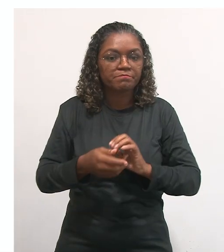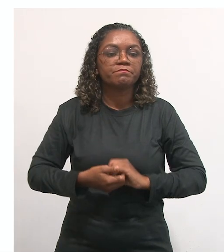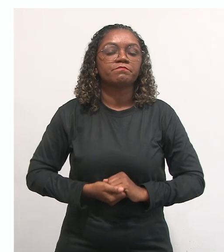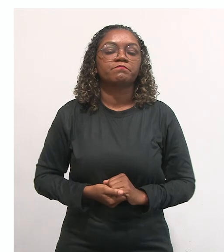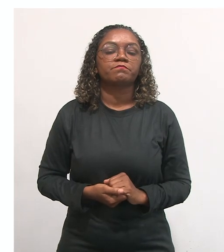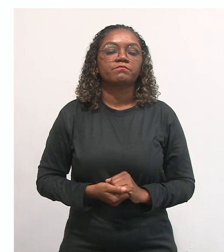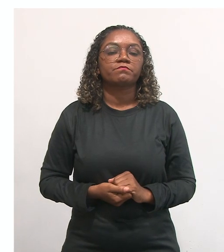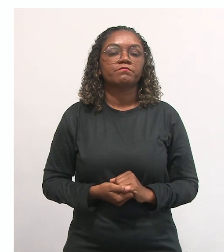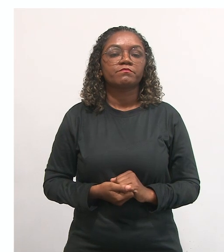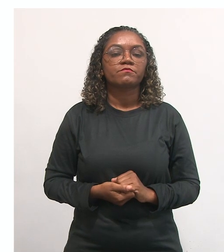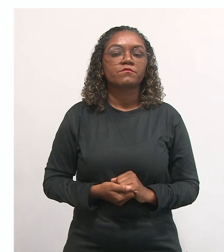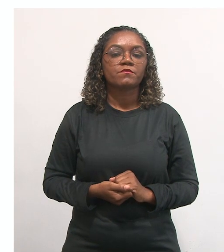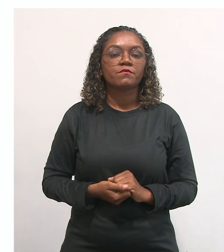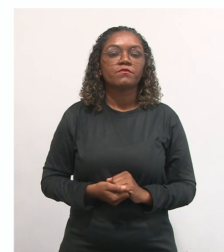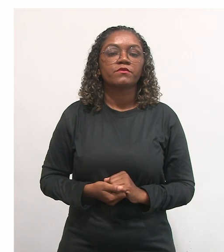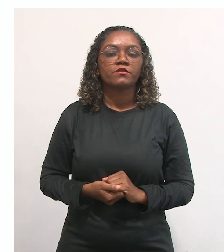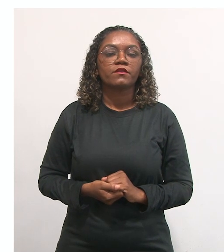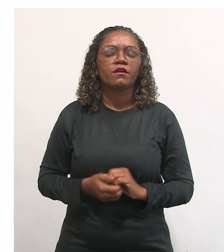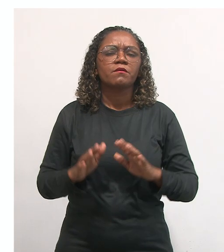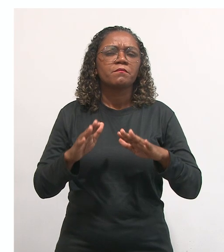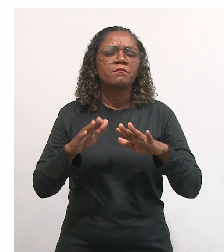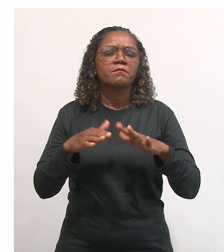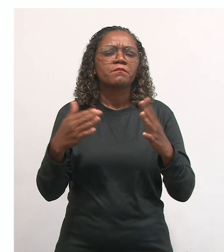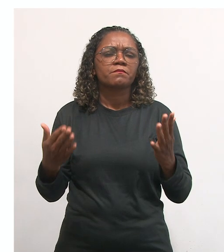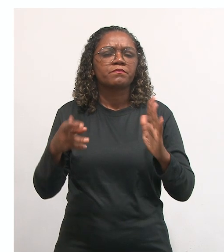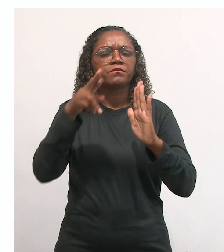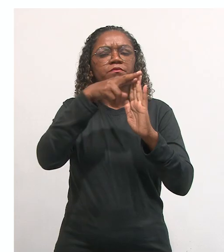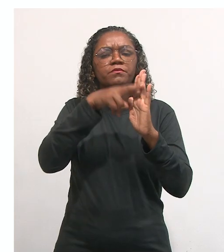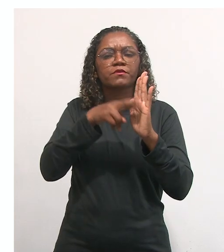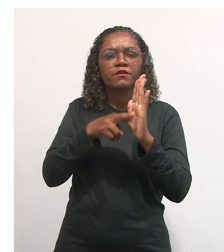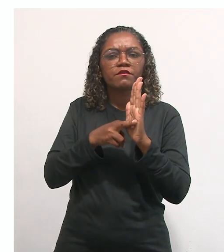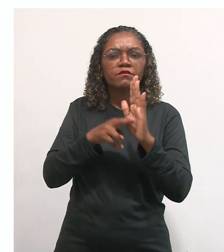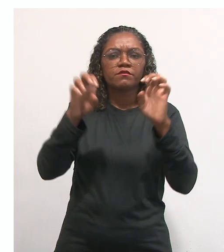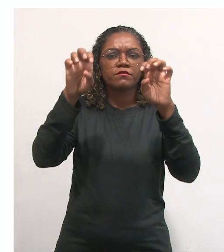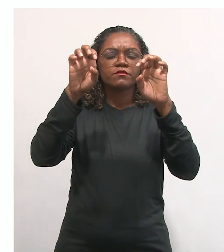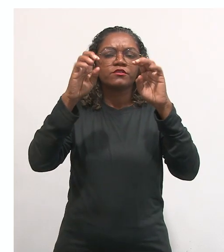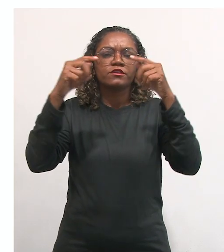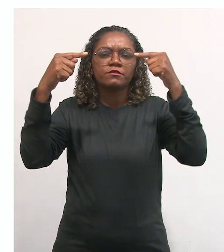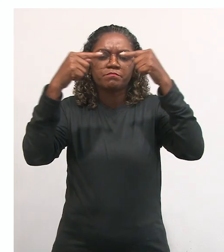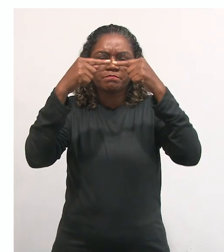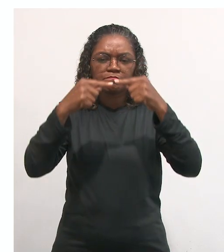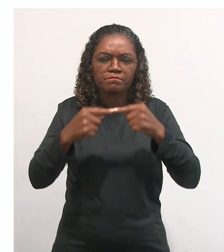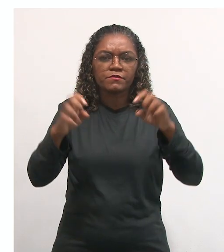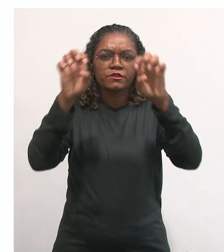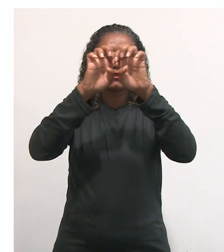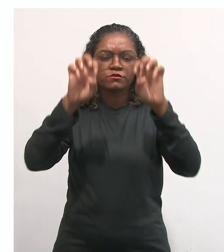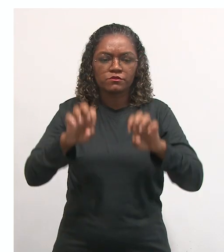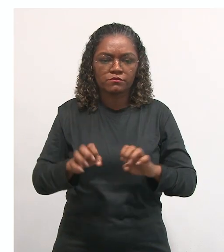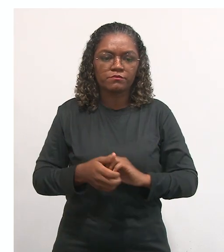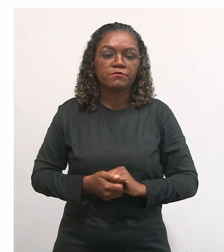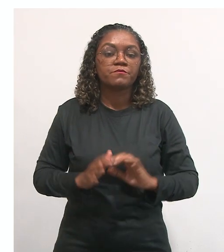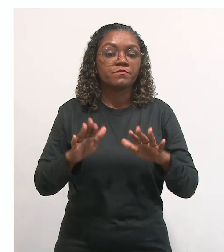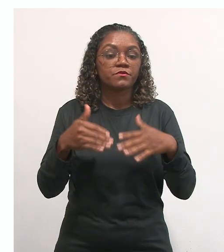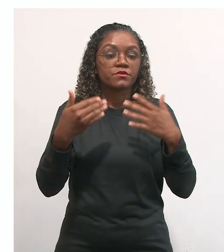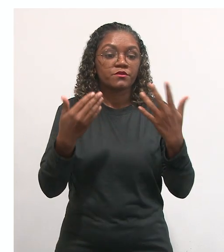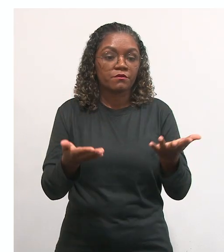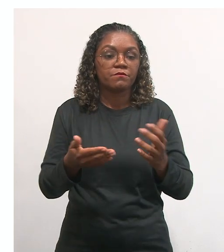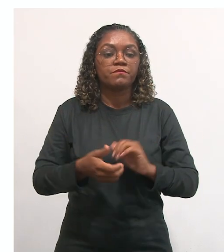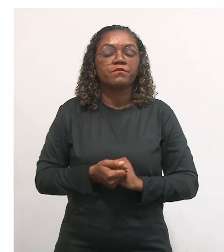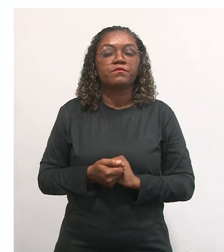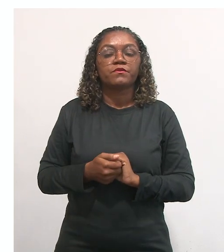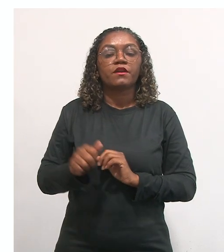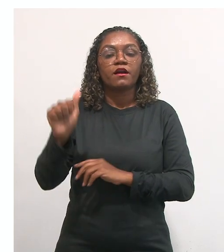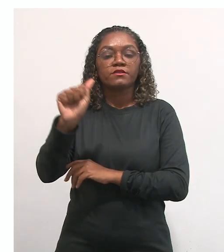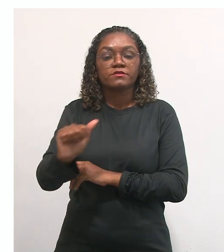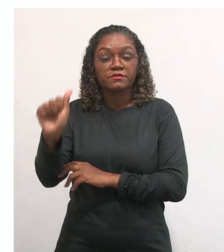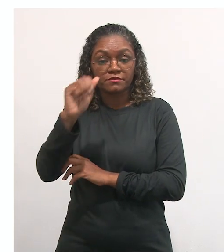lá olha só normas de formatação e estrutura olha aqui ó Associação Brasileira de normas técnicas